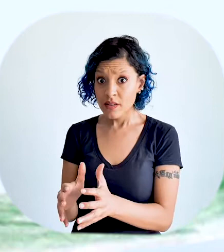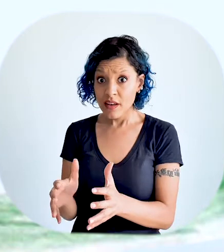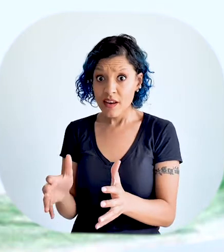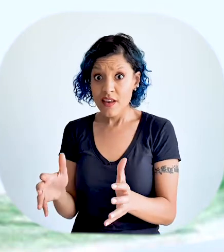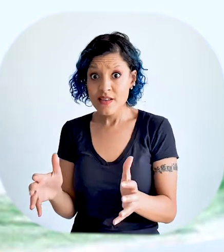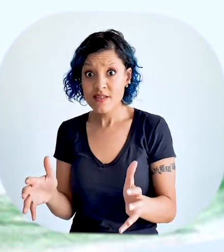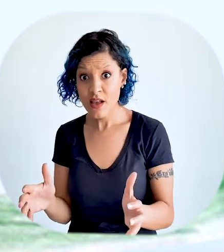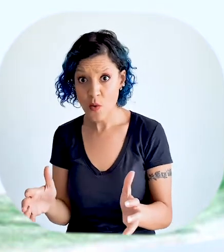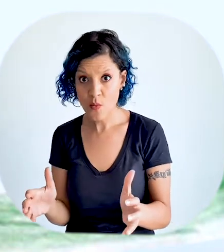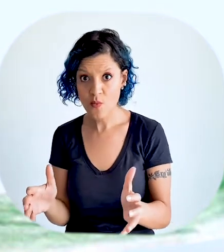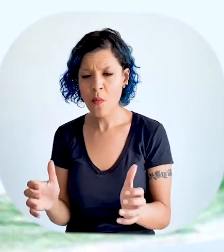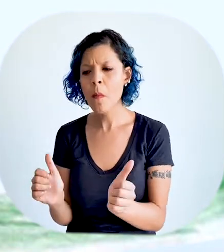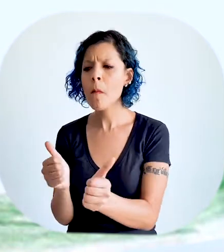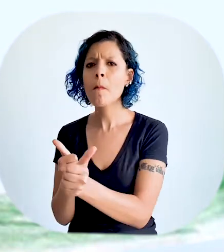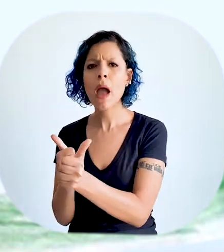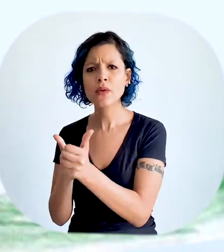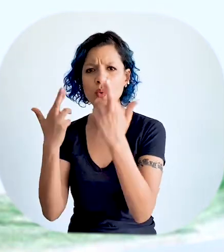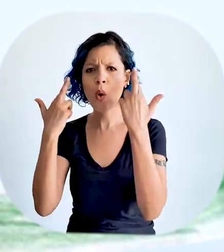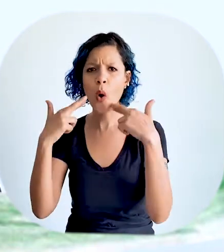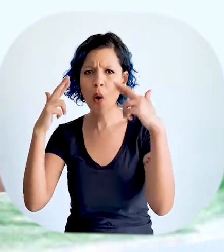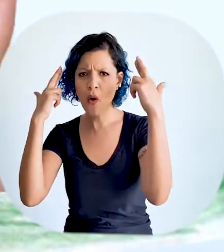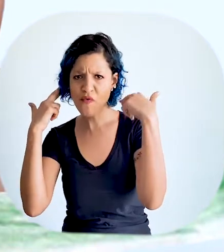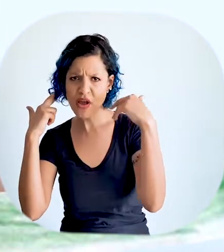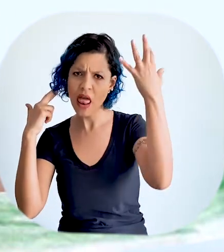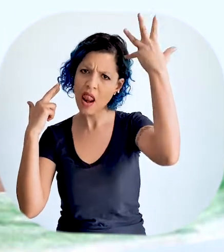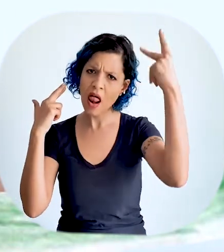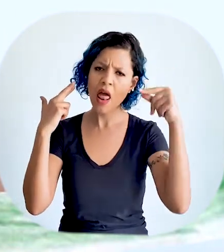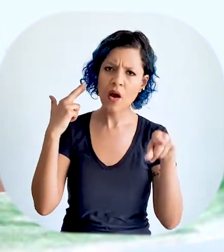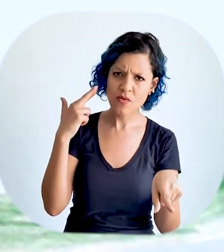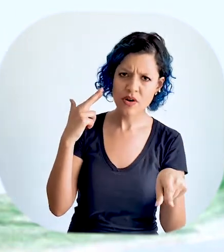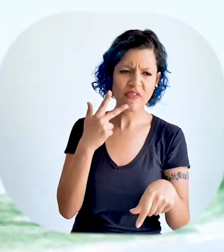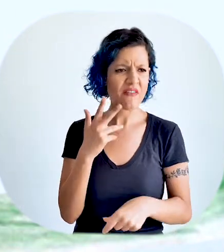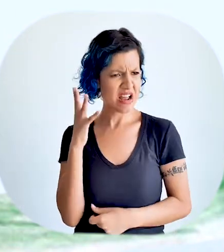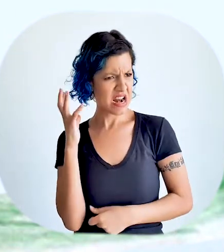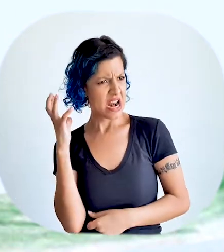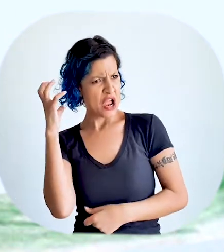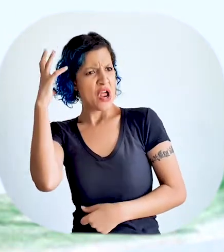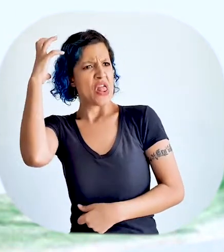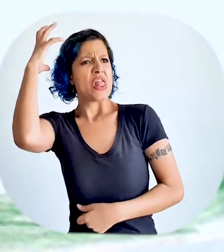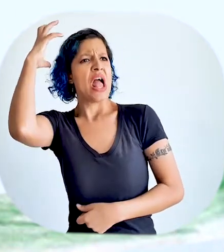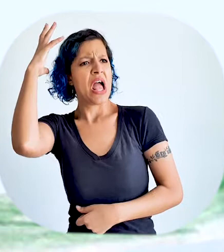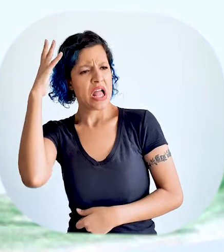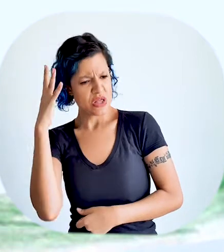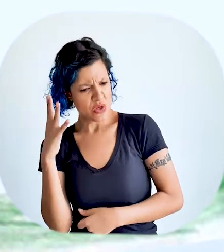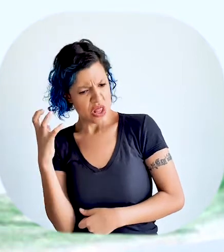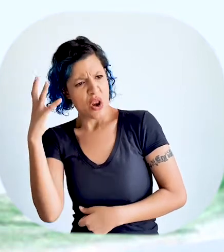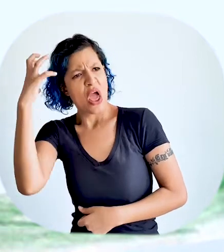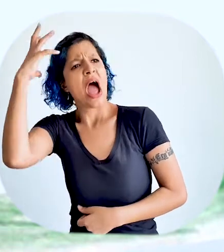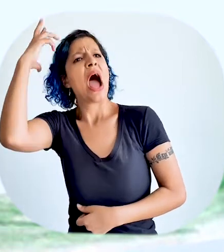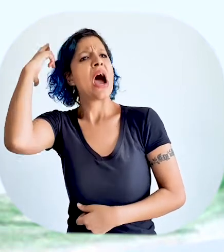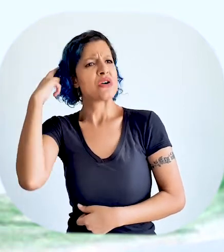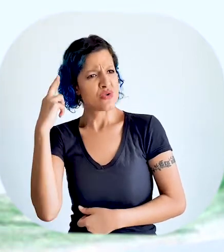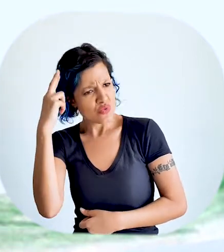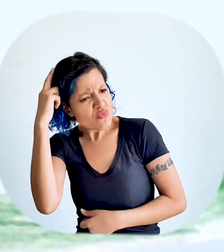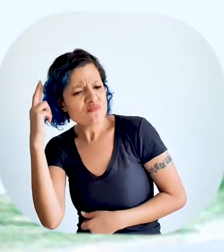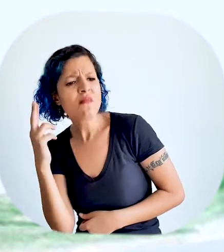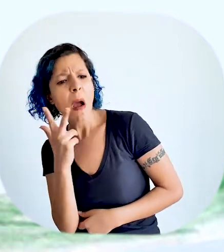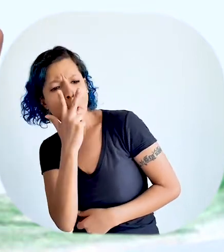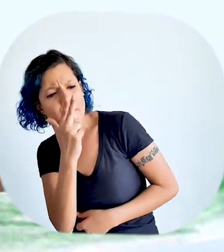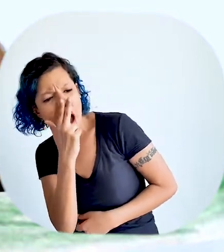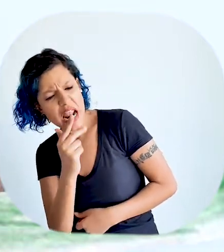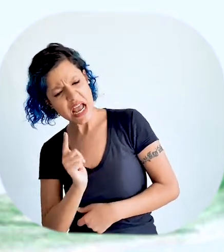suas diferenças. Os seus irmãos diziam: Leonardo, mas que patas grandes você tem, e que